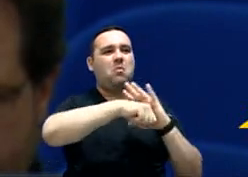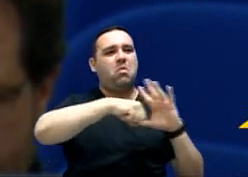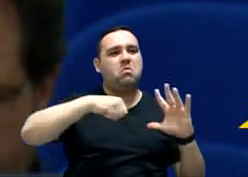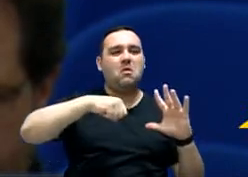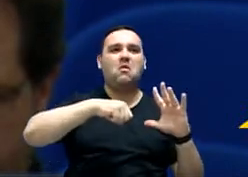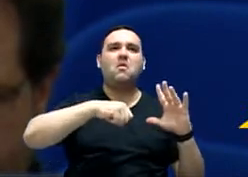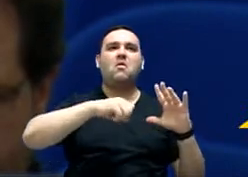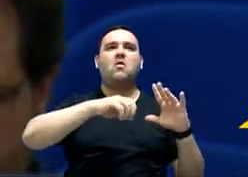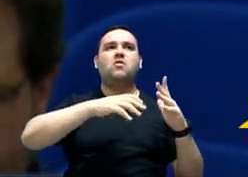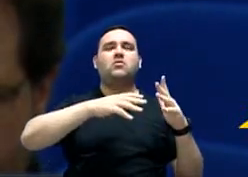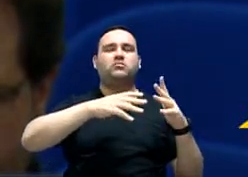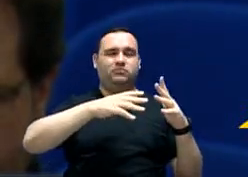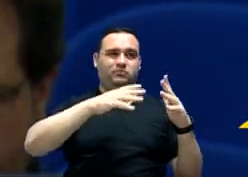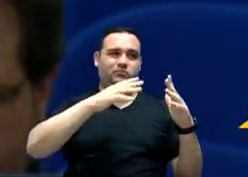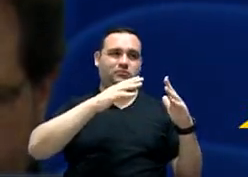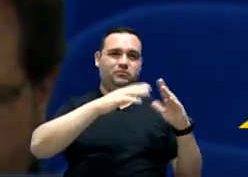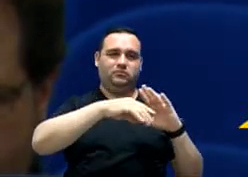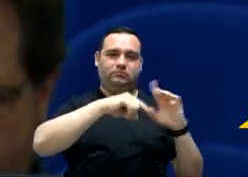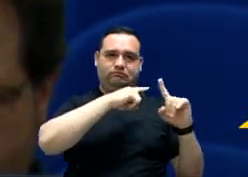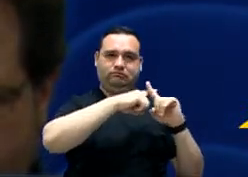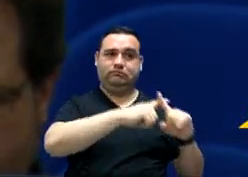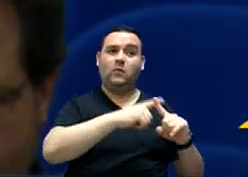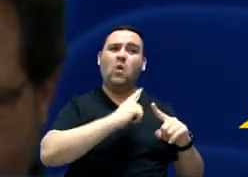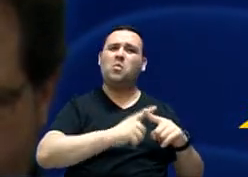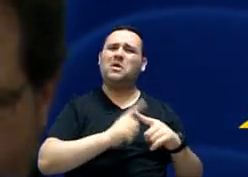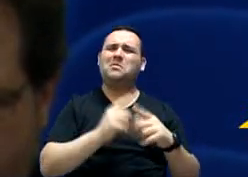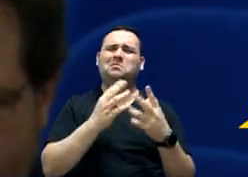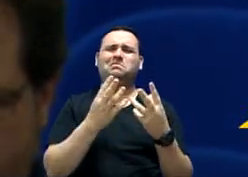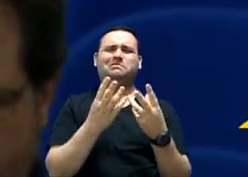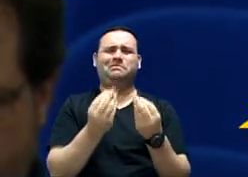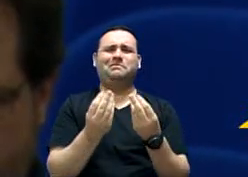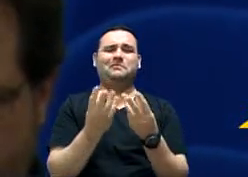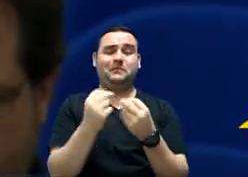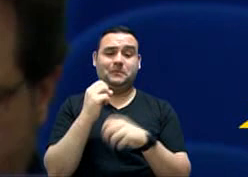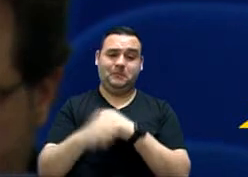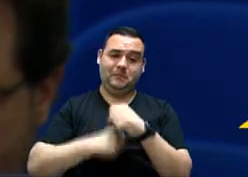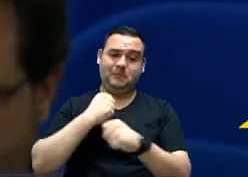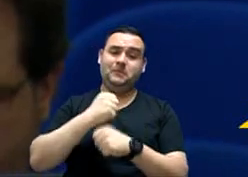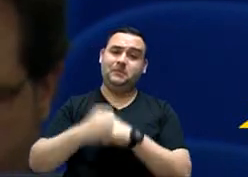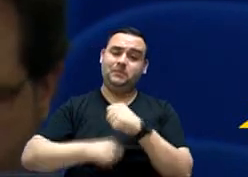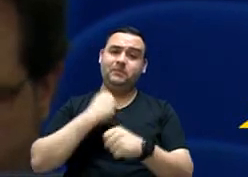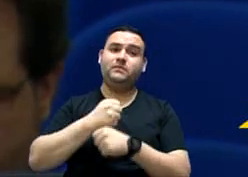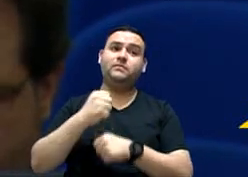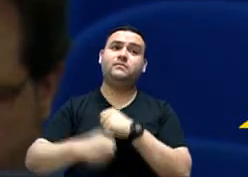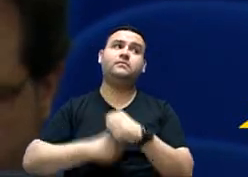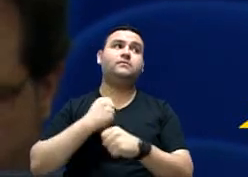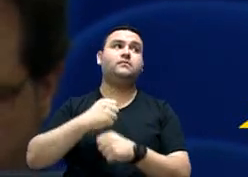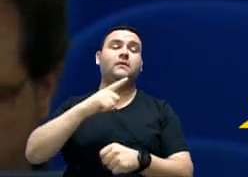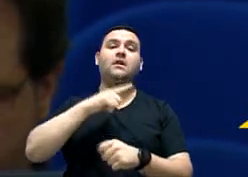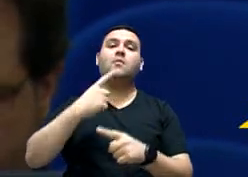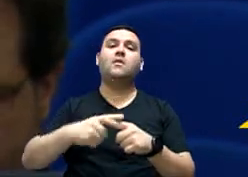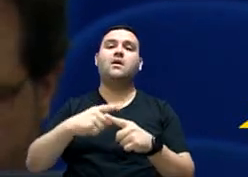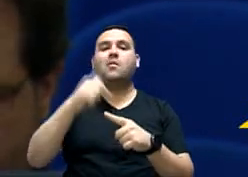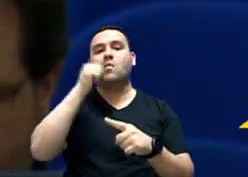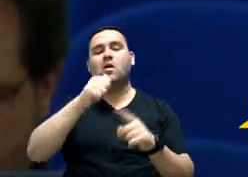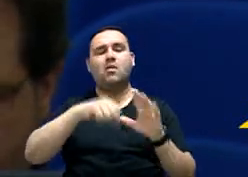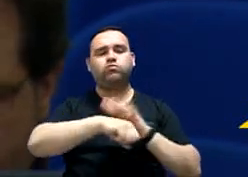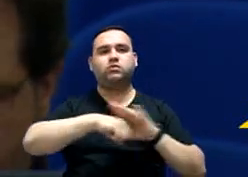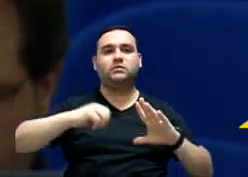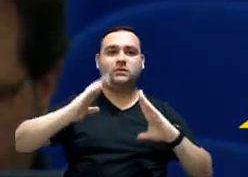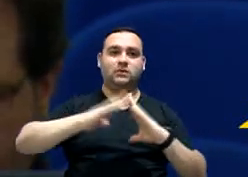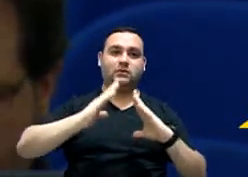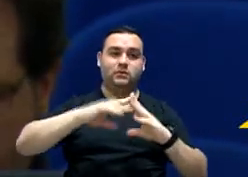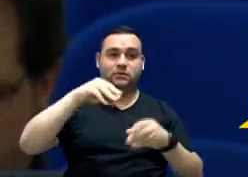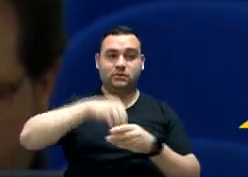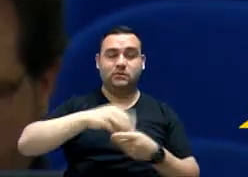as mulheres, que nós temos altíssimos dados anuais aí em relação às mulheres que sofrem violência